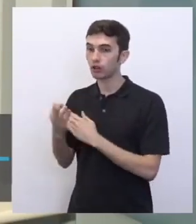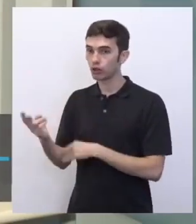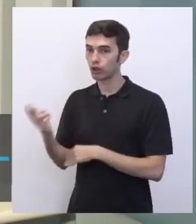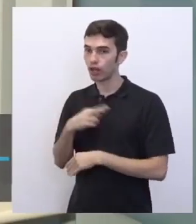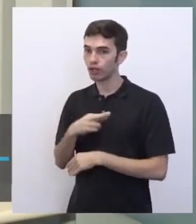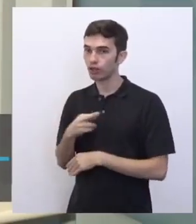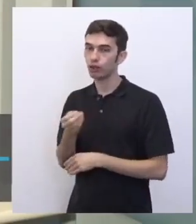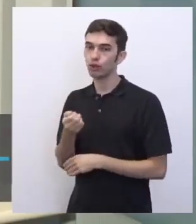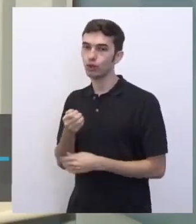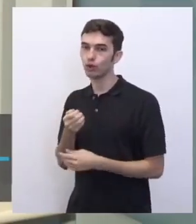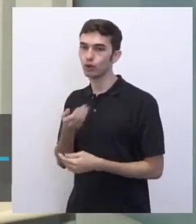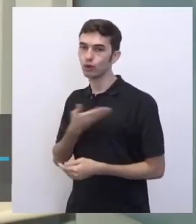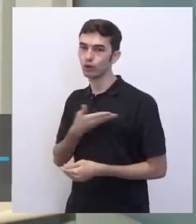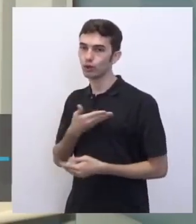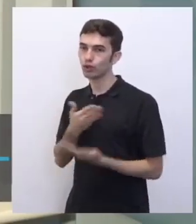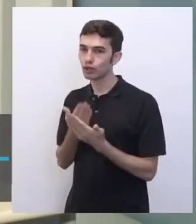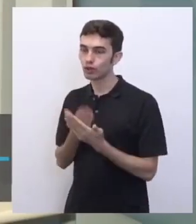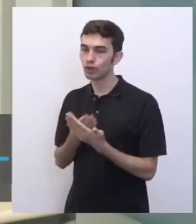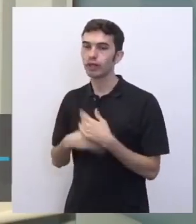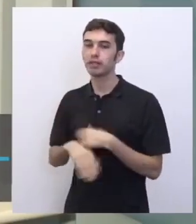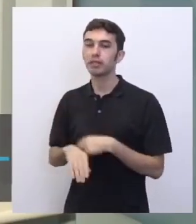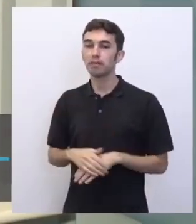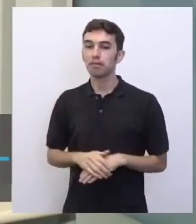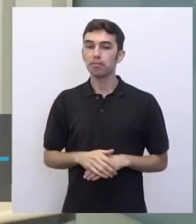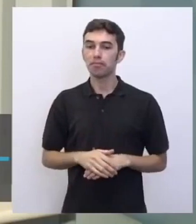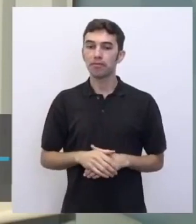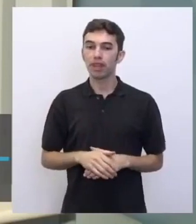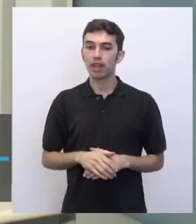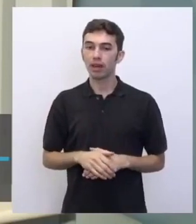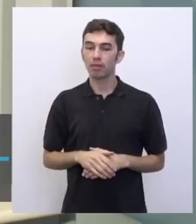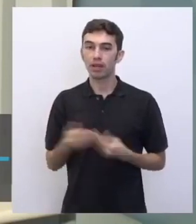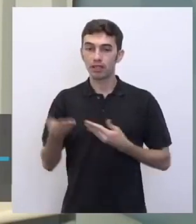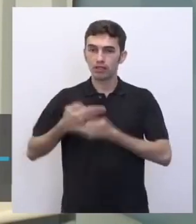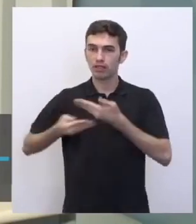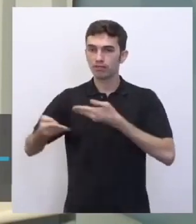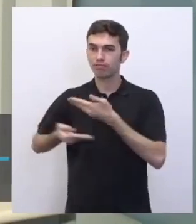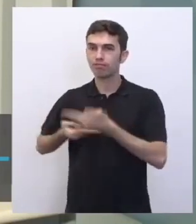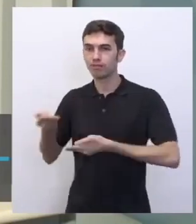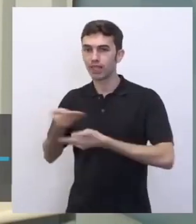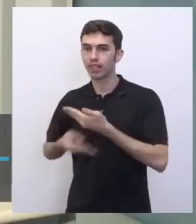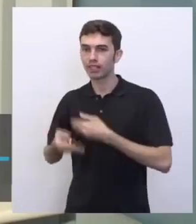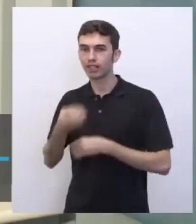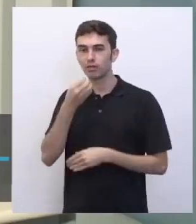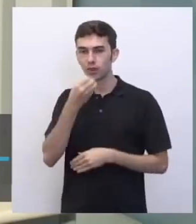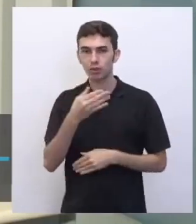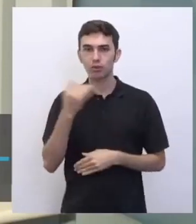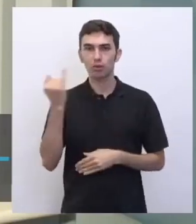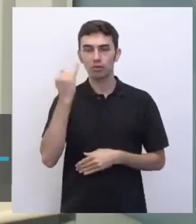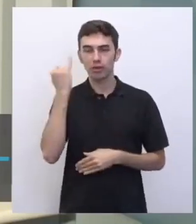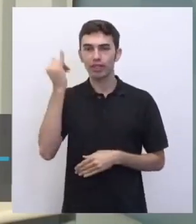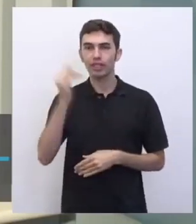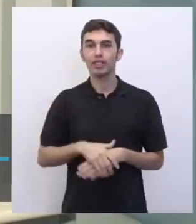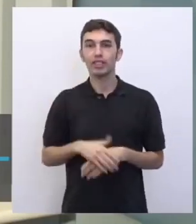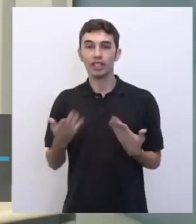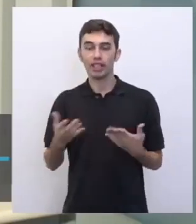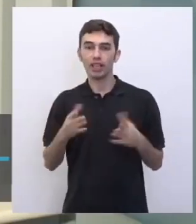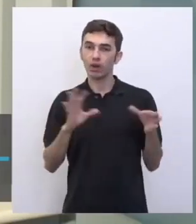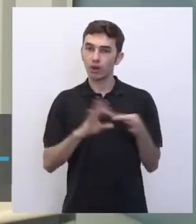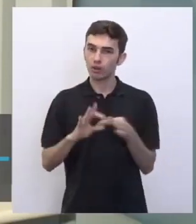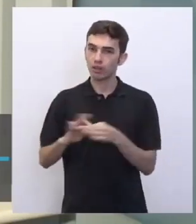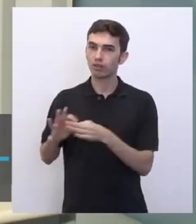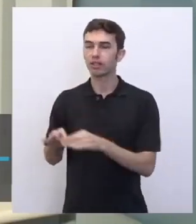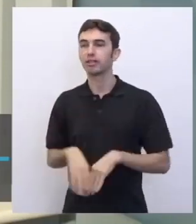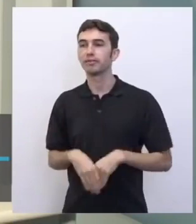para trazer para a gente aqui no chat, para que a gente possa fazer aí uma interação realmente significativa e